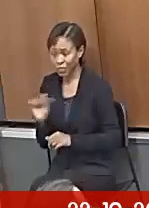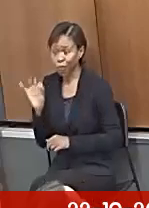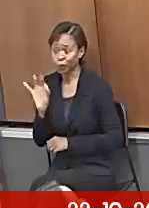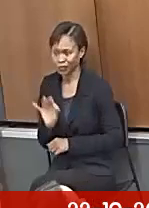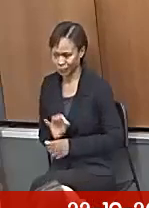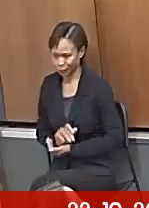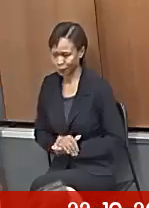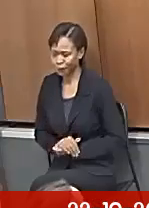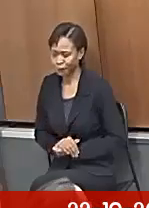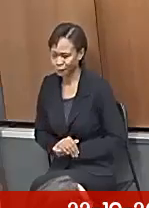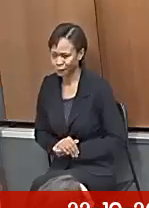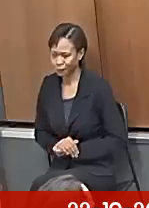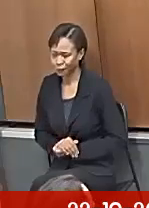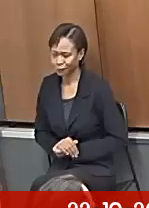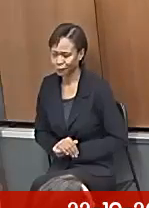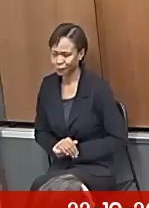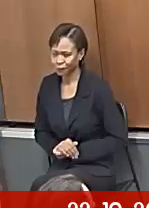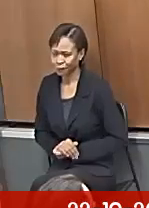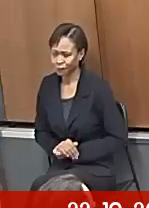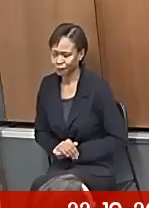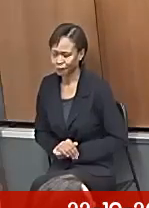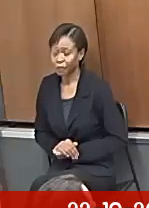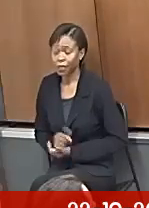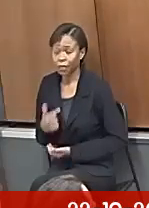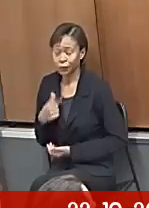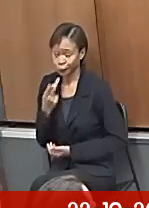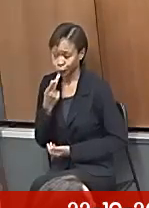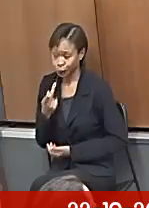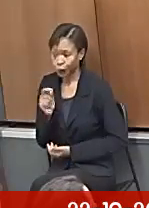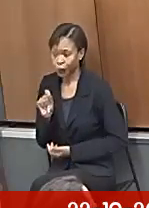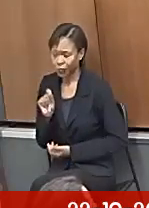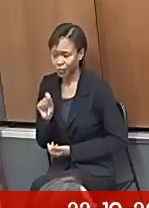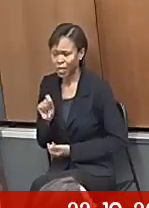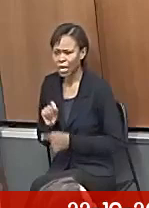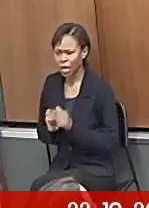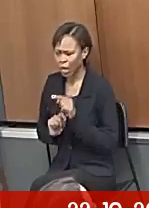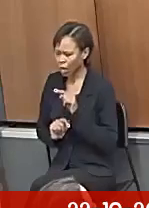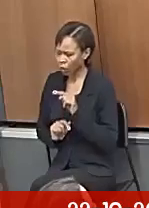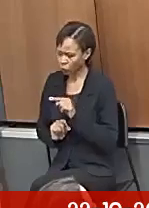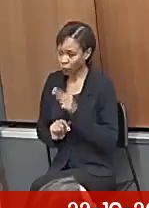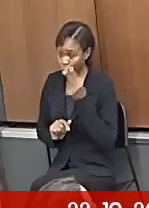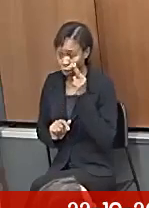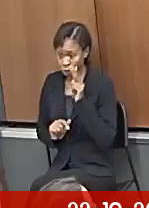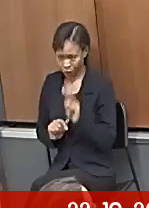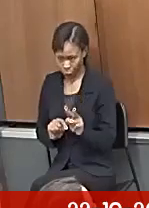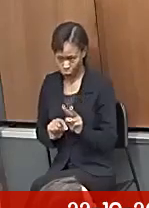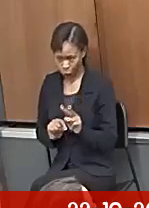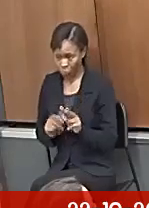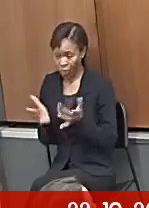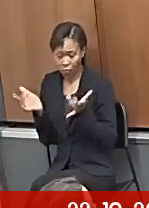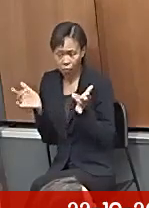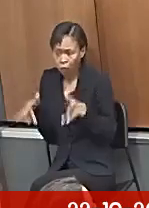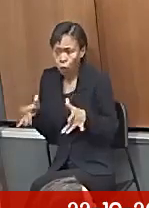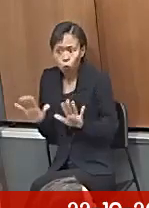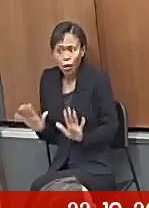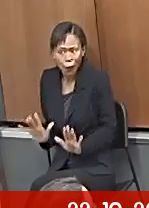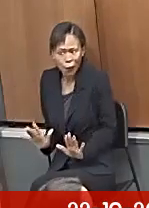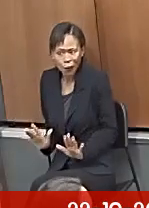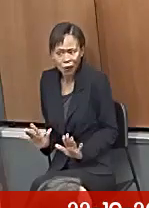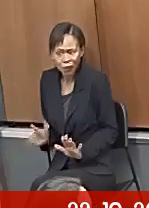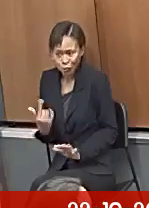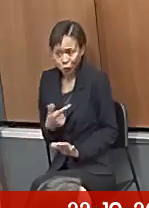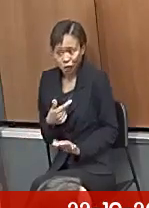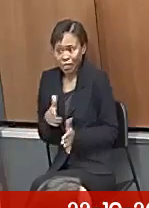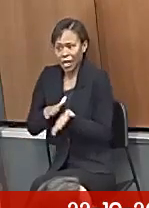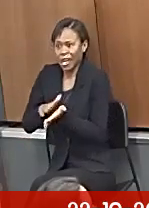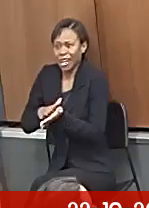Muito bem. Pela ordem, senhor presidente. Sim, só dizer que, Mariana, você viu que foi natural aqui, não combinamos de aplaudir